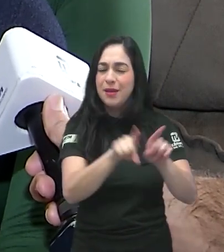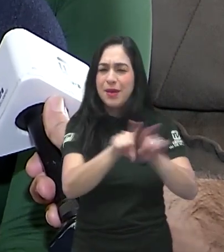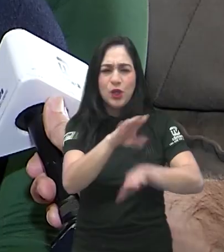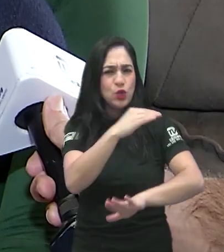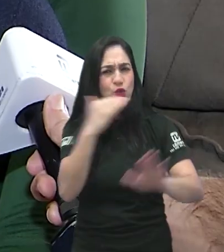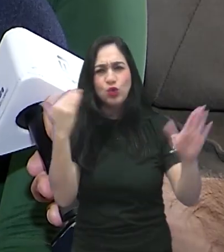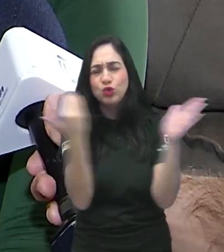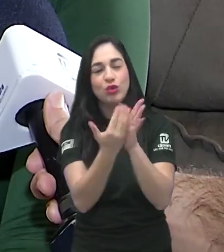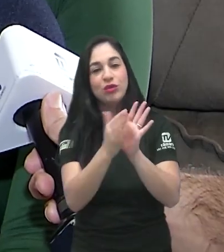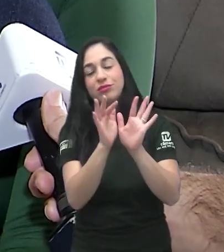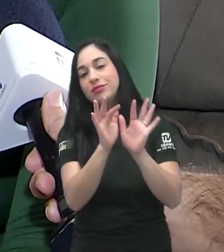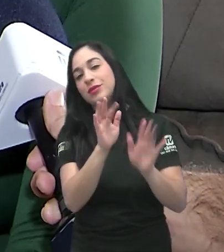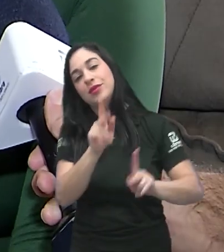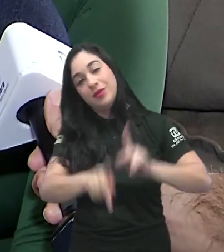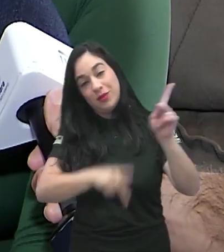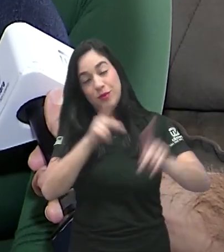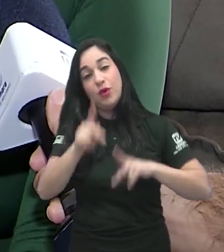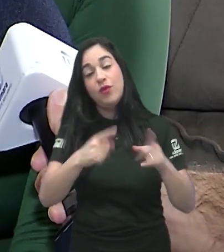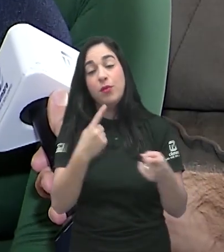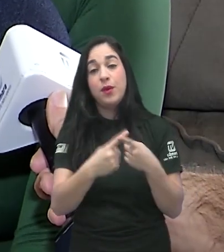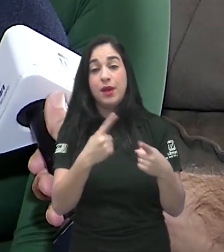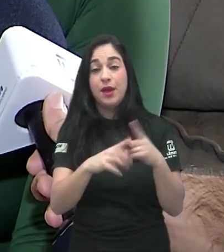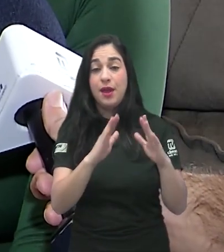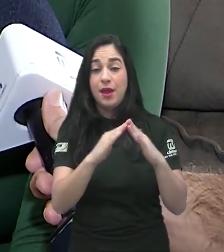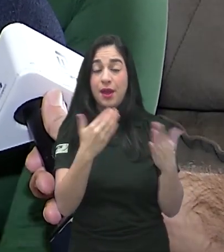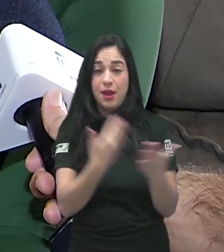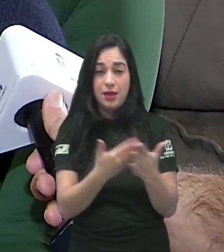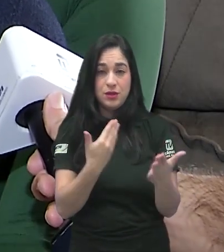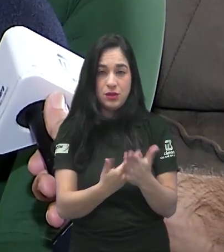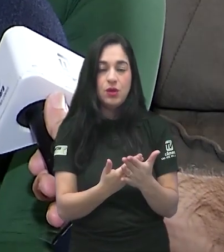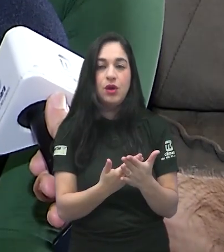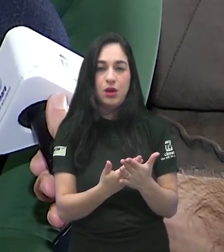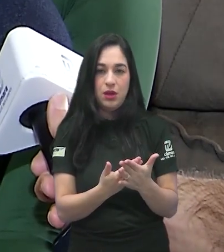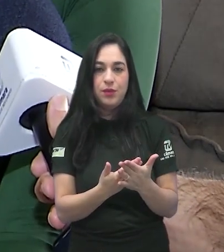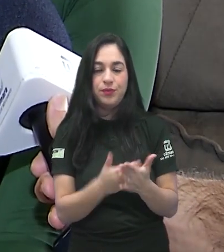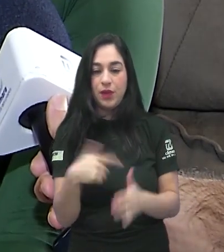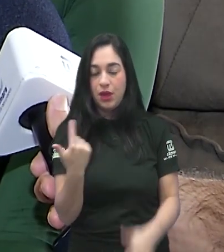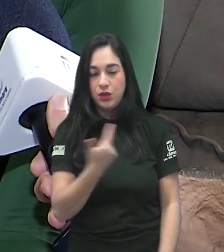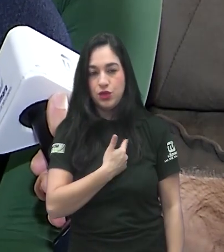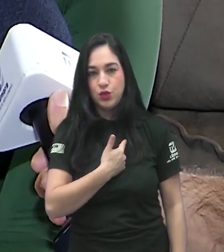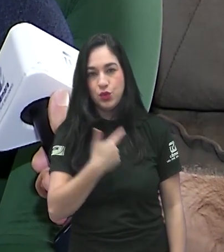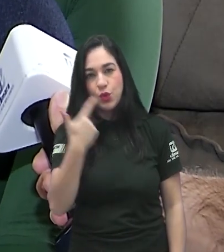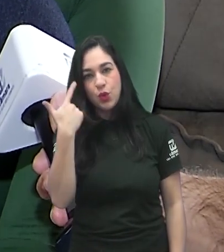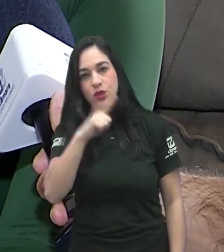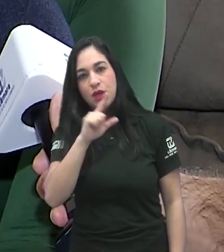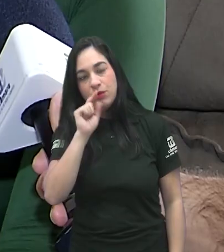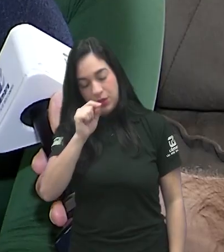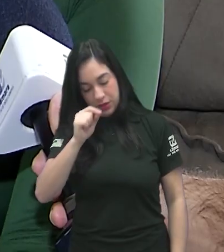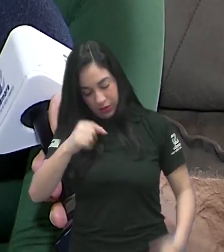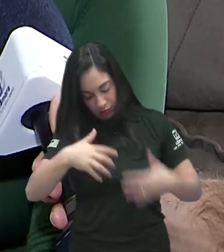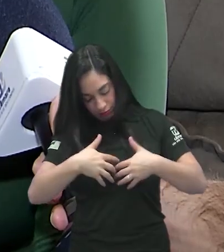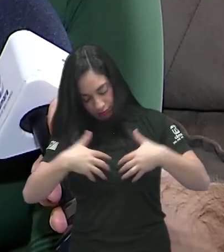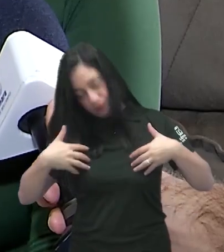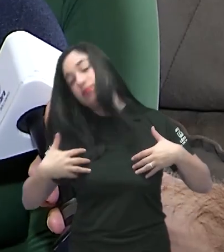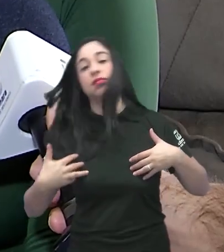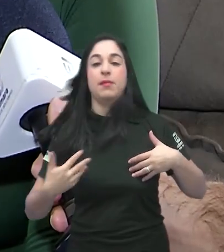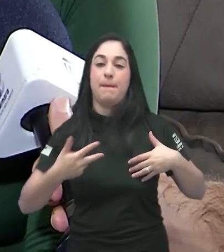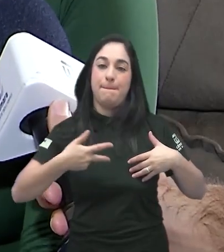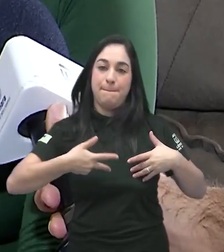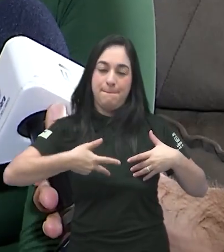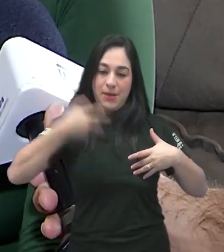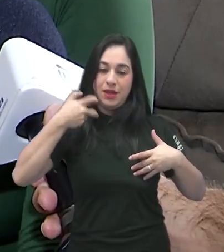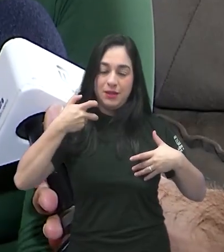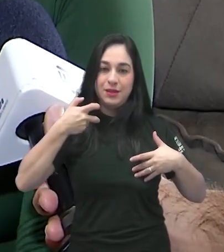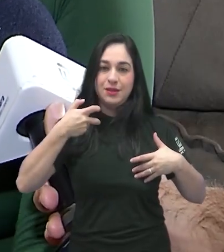para a população inteira, já que eu acho que a escola é um meio onde a gente consegue visualizar a gente